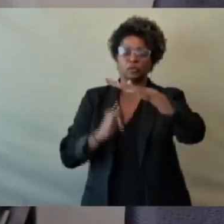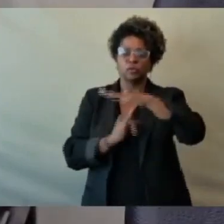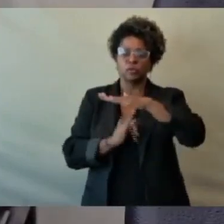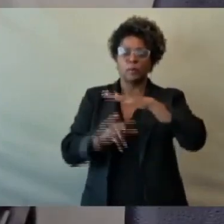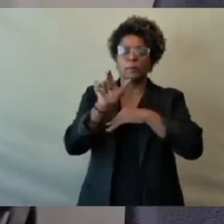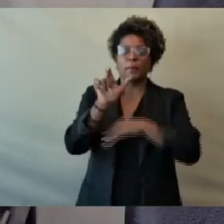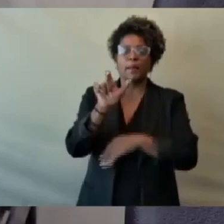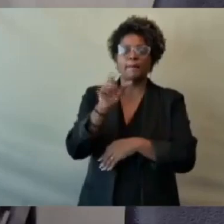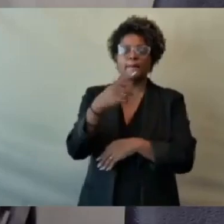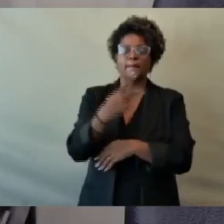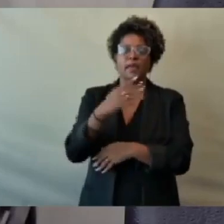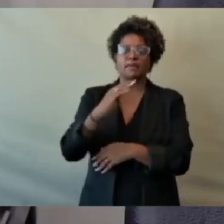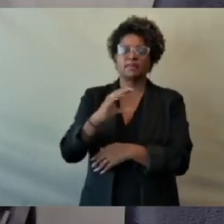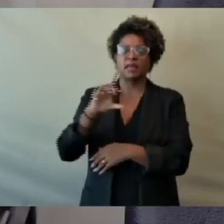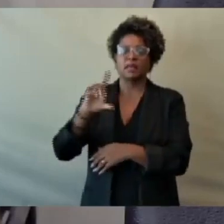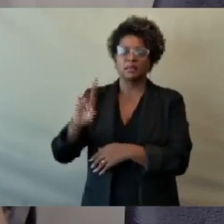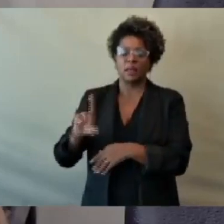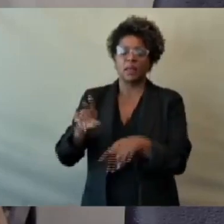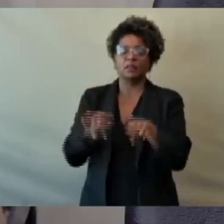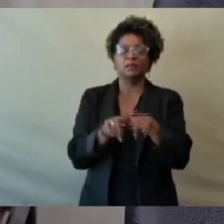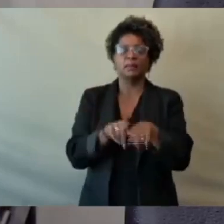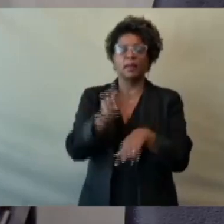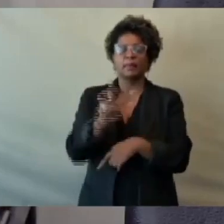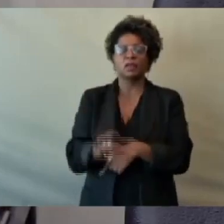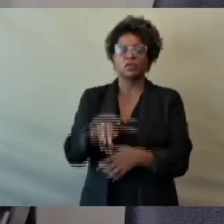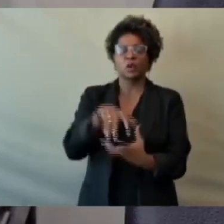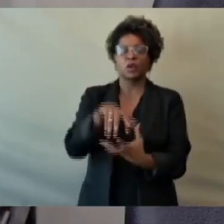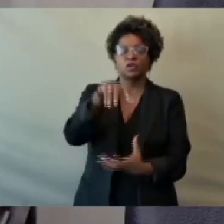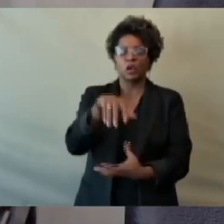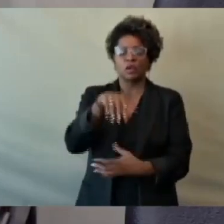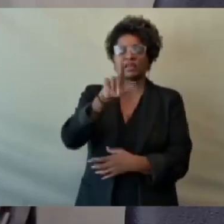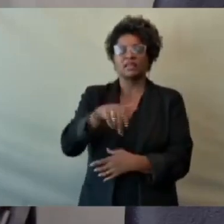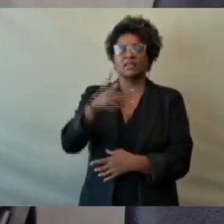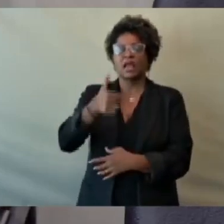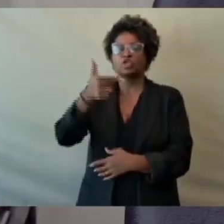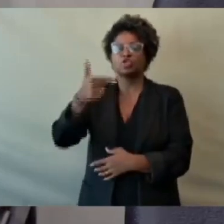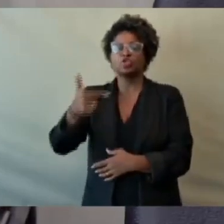subsecretária de Assistência Social. Muito bem-vinda, Patrícia.